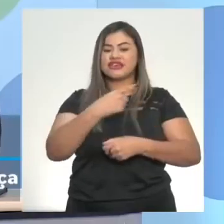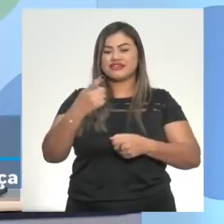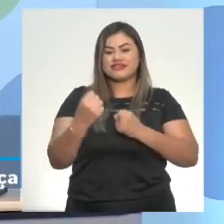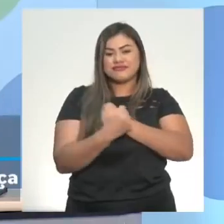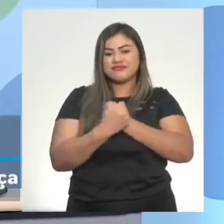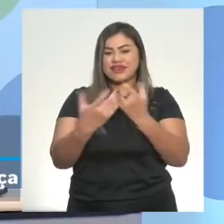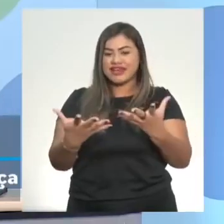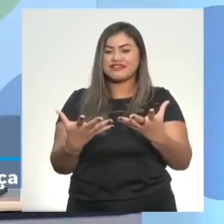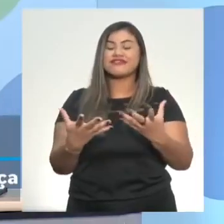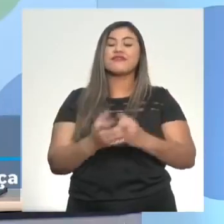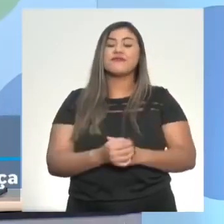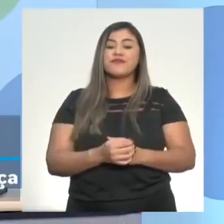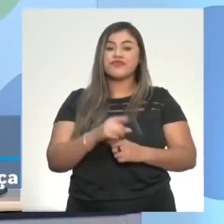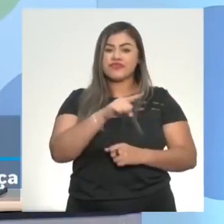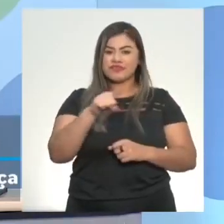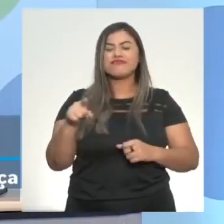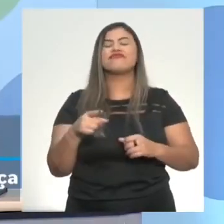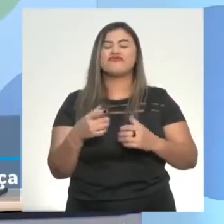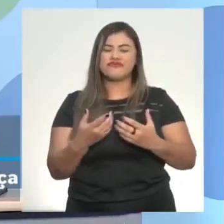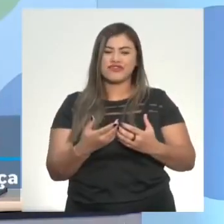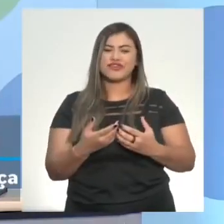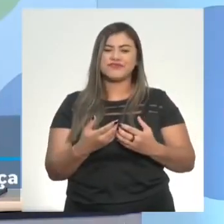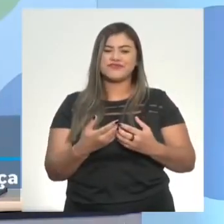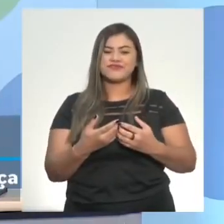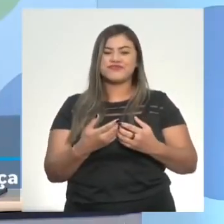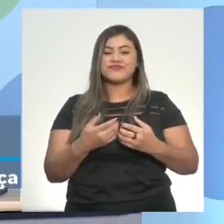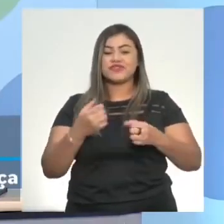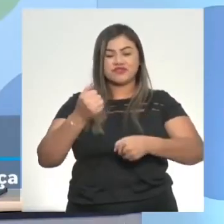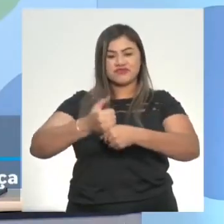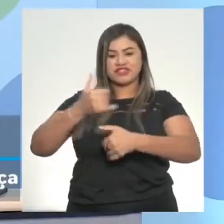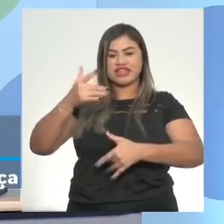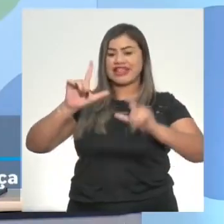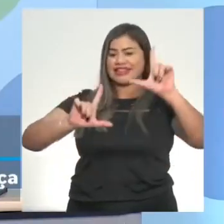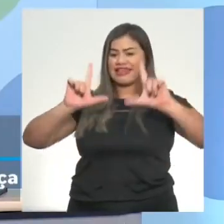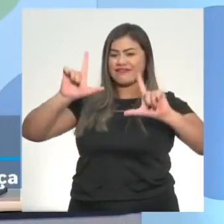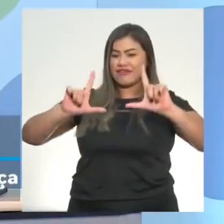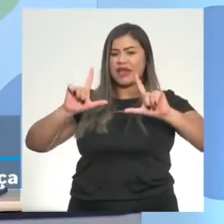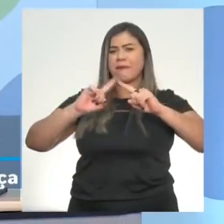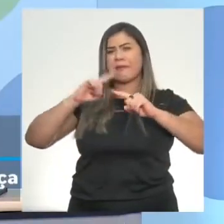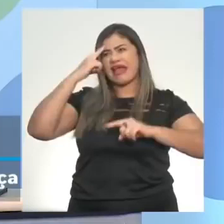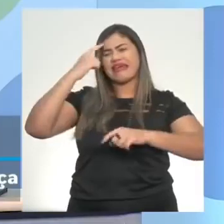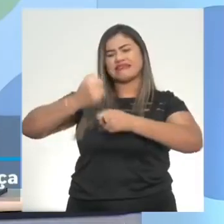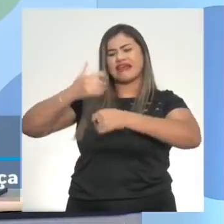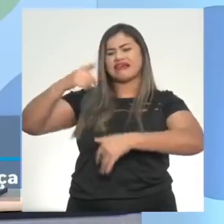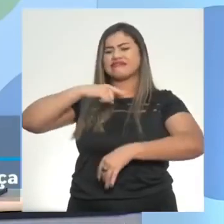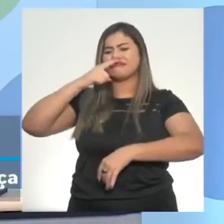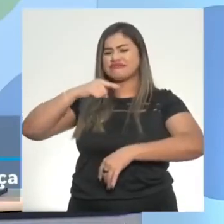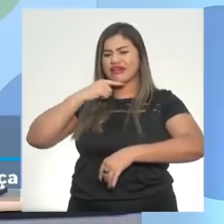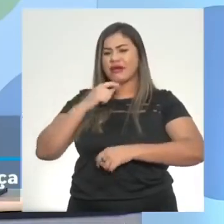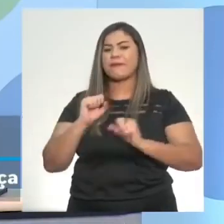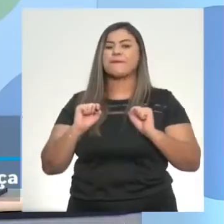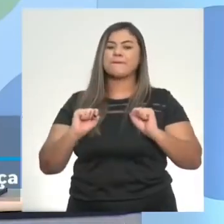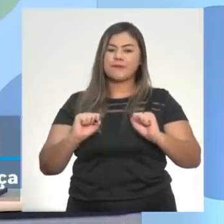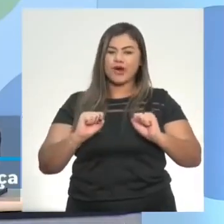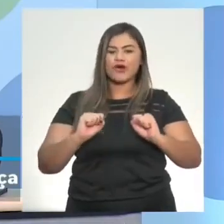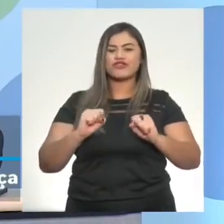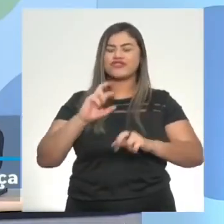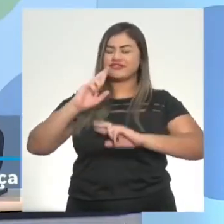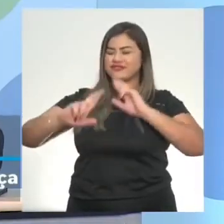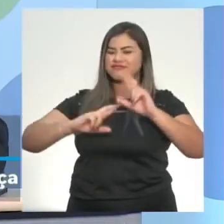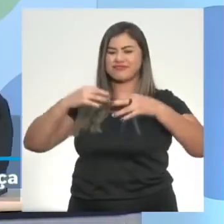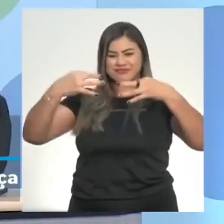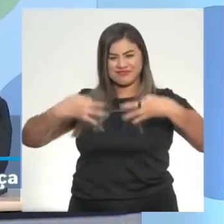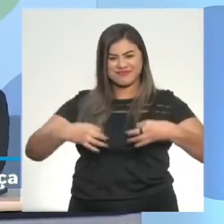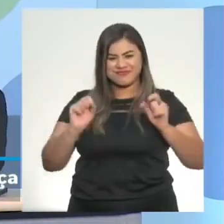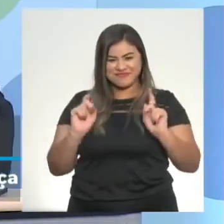bom? E você que está assistindo pela televisão que não tem como participar do chat, não desanime. Faça atividade e confira as respostas para ver se você está acertando